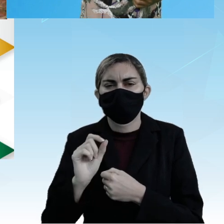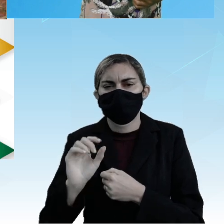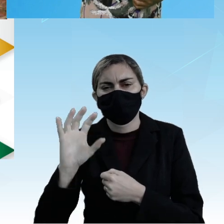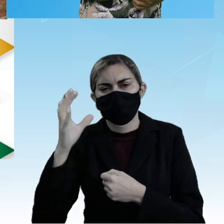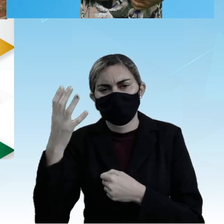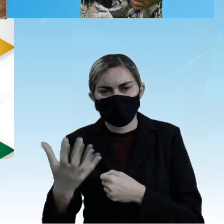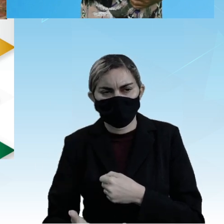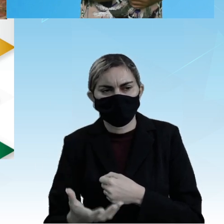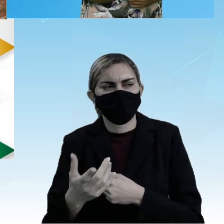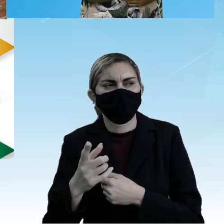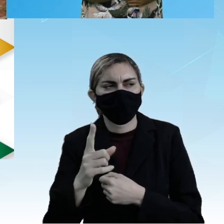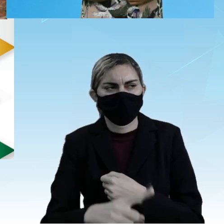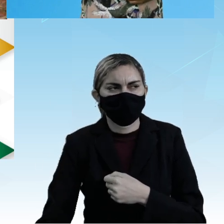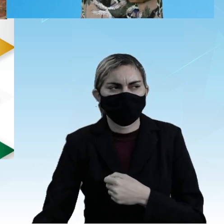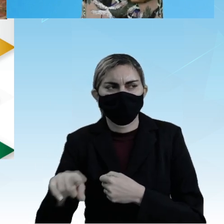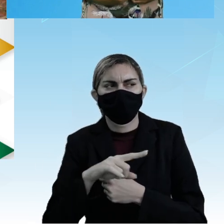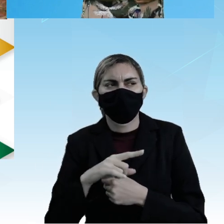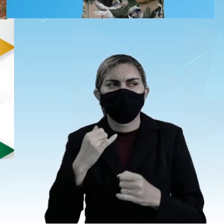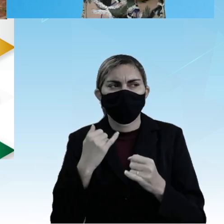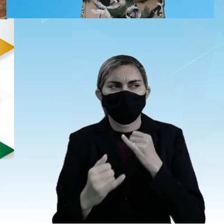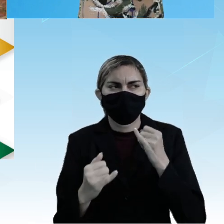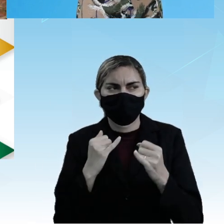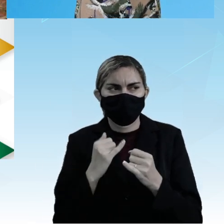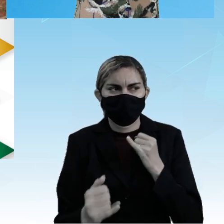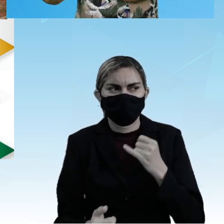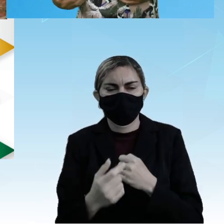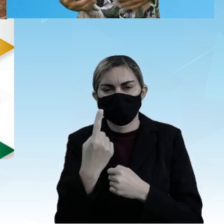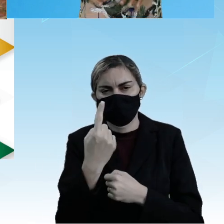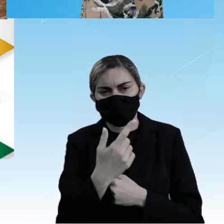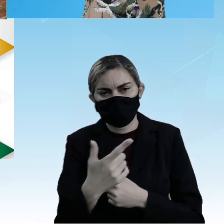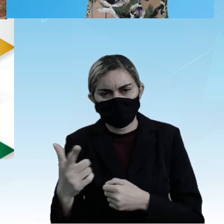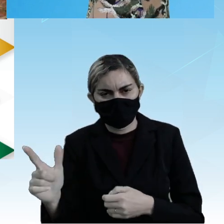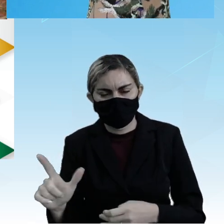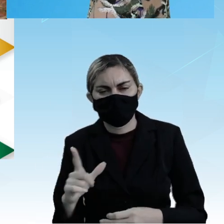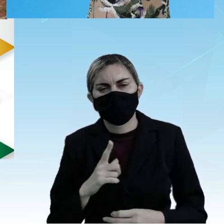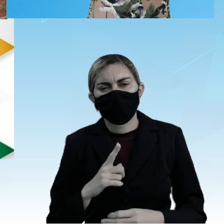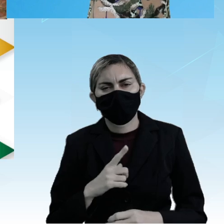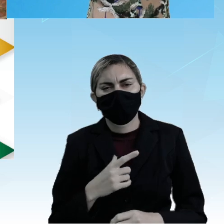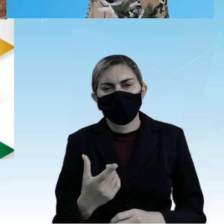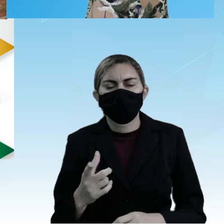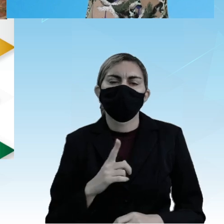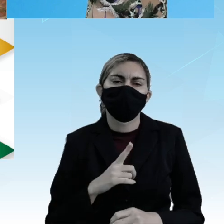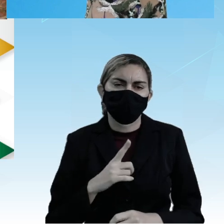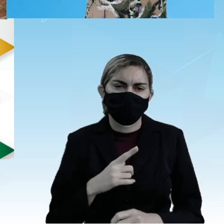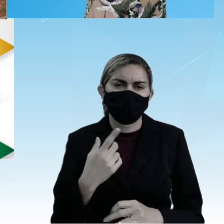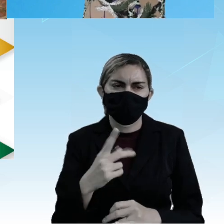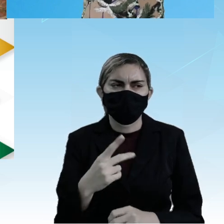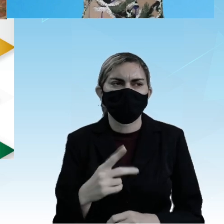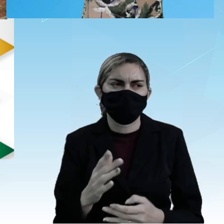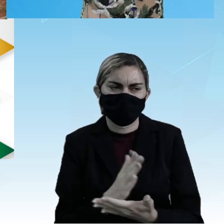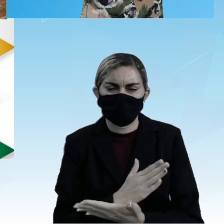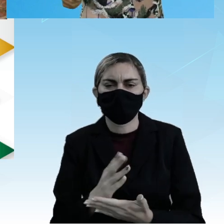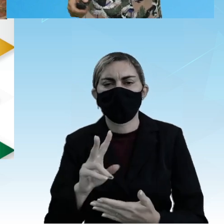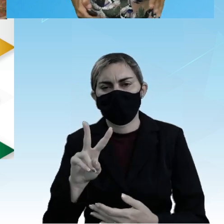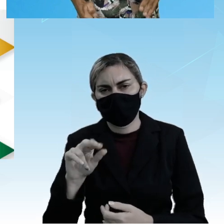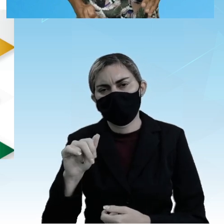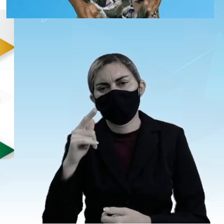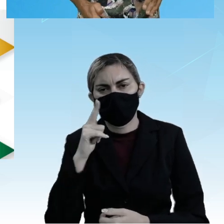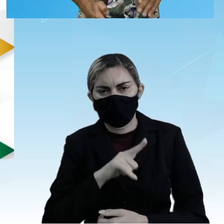Os seres, eles irão se assemelhar uns com os outros para obter ali alguma